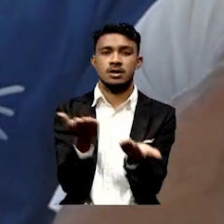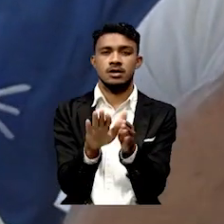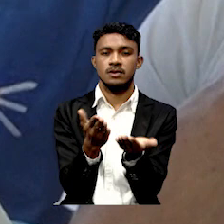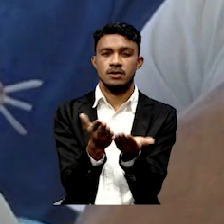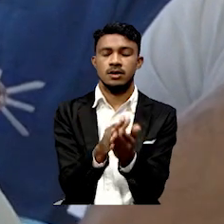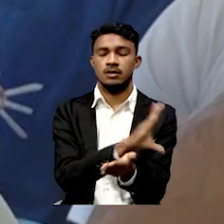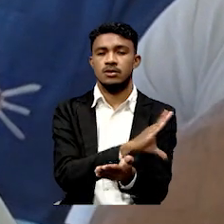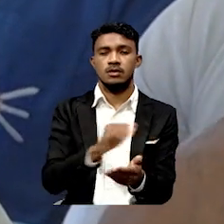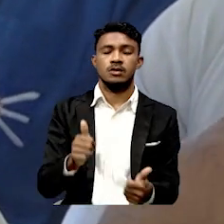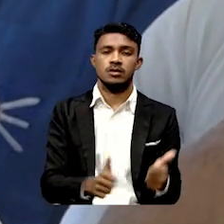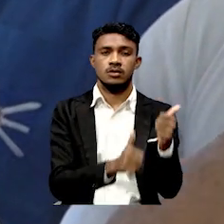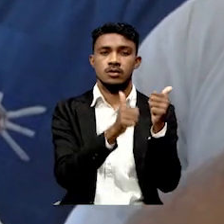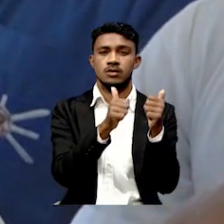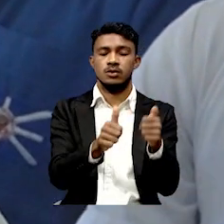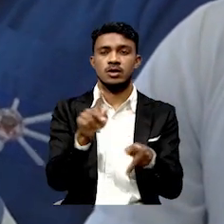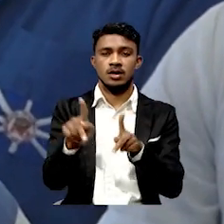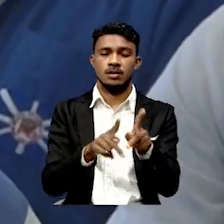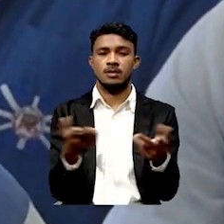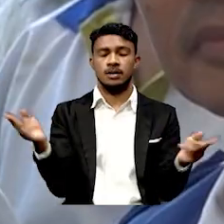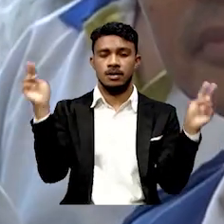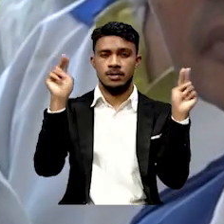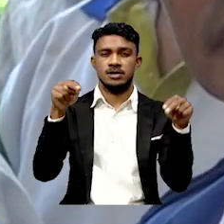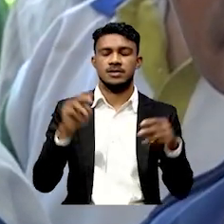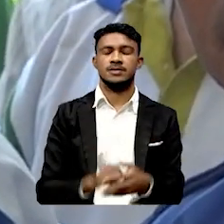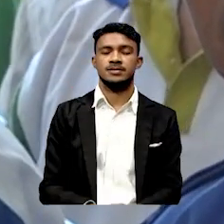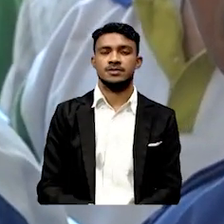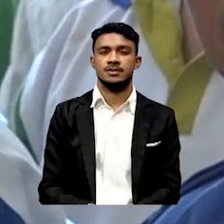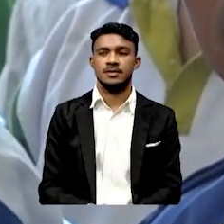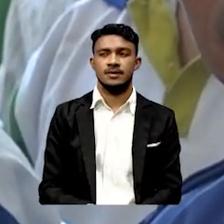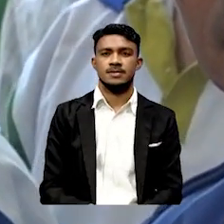tan tuir necessidade studante niang.